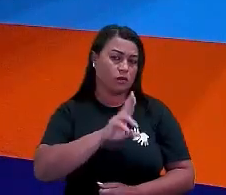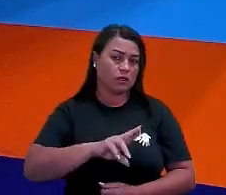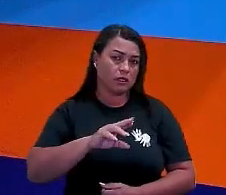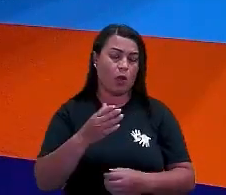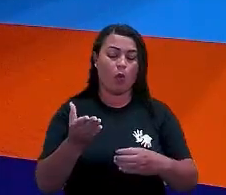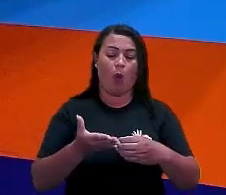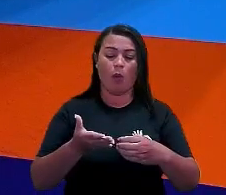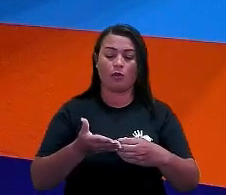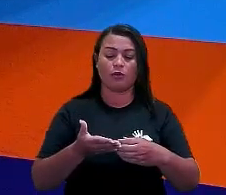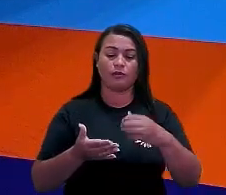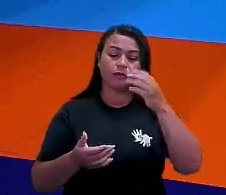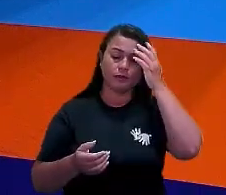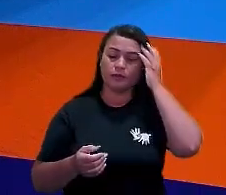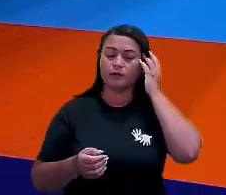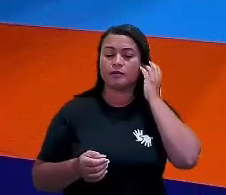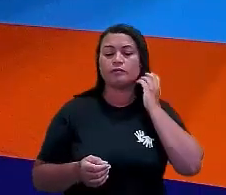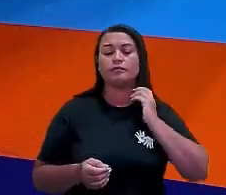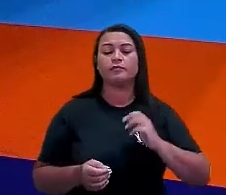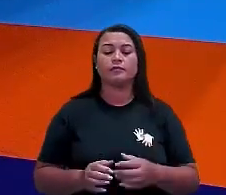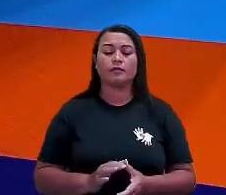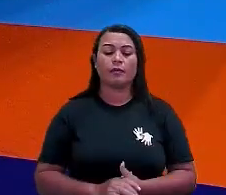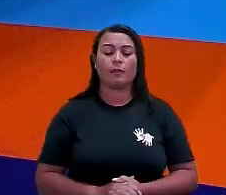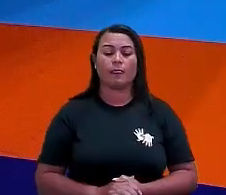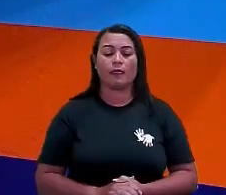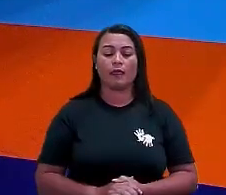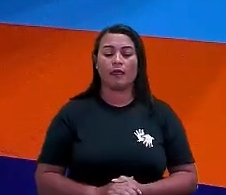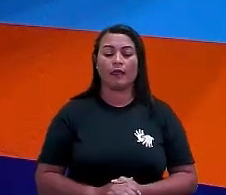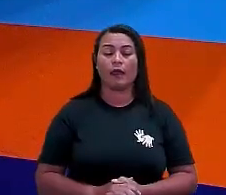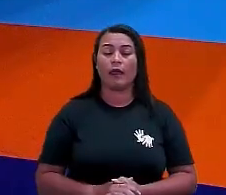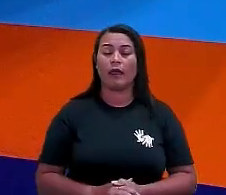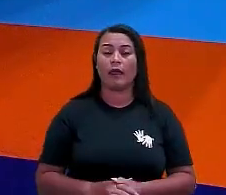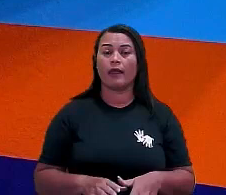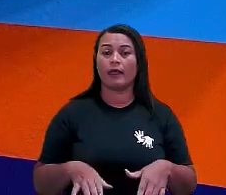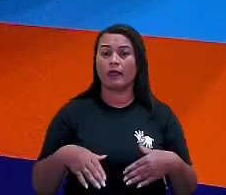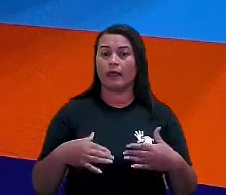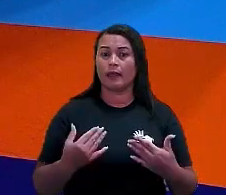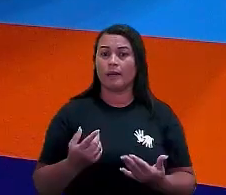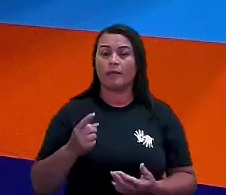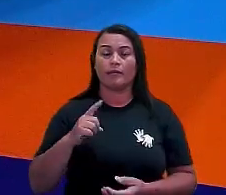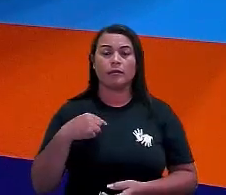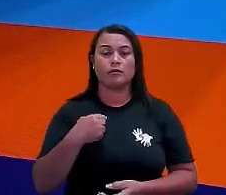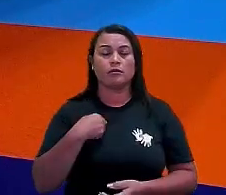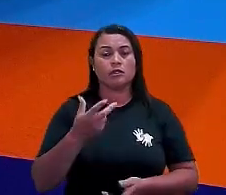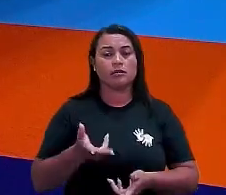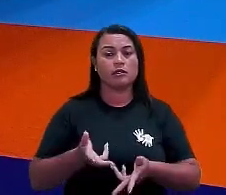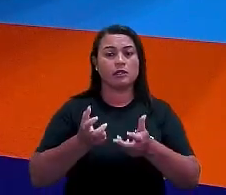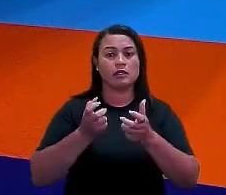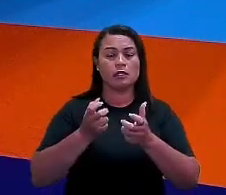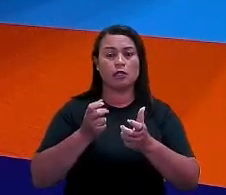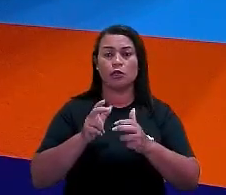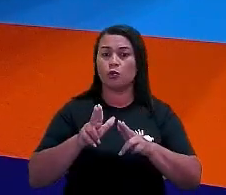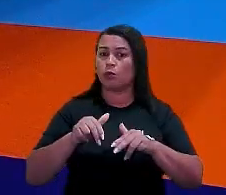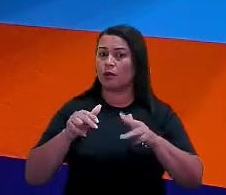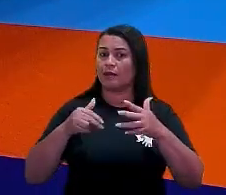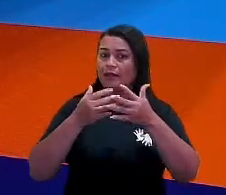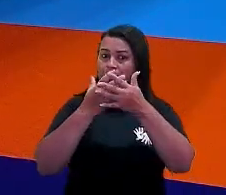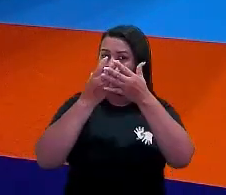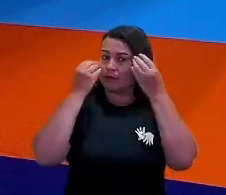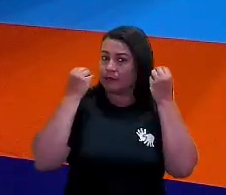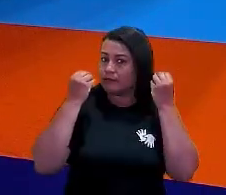o copinho, tá bom? E aí, para a gente frisar e nunca mais